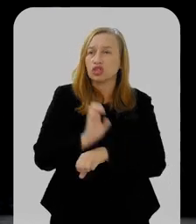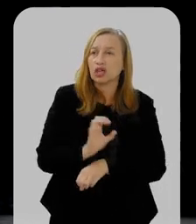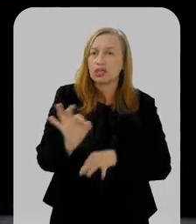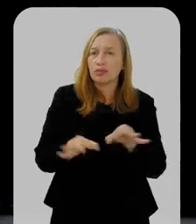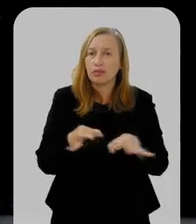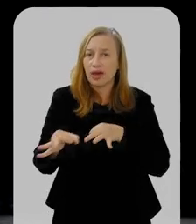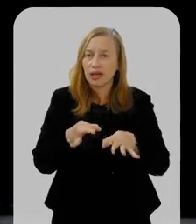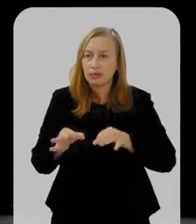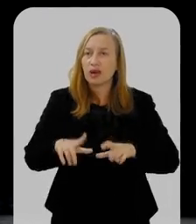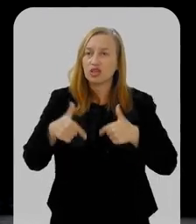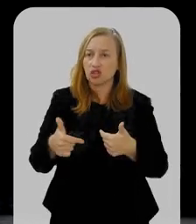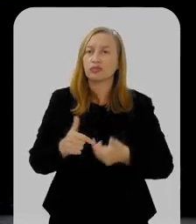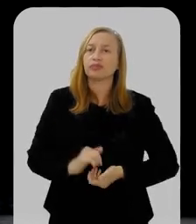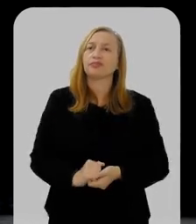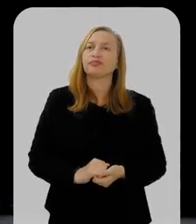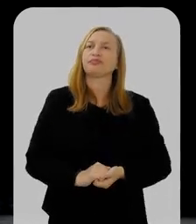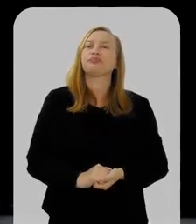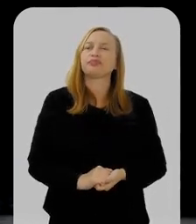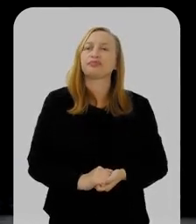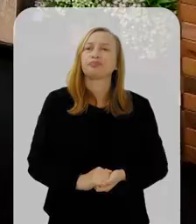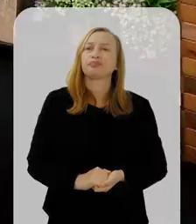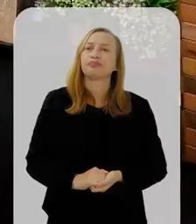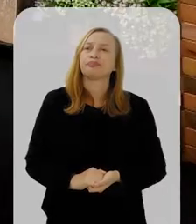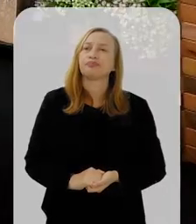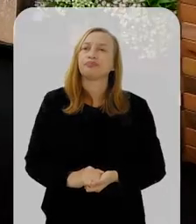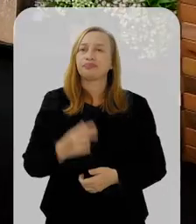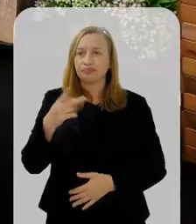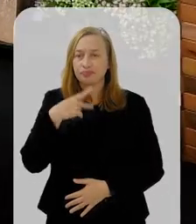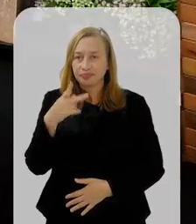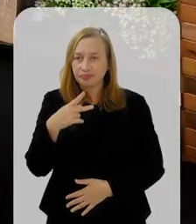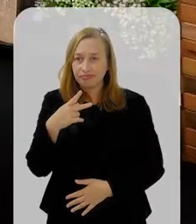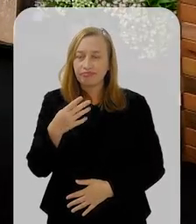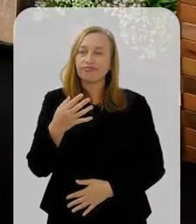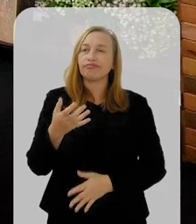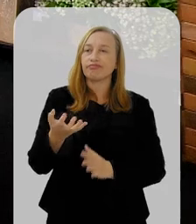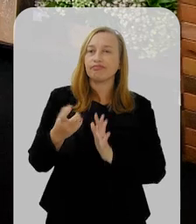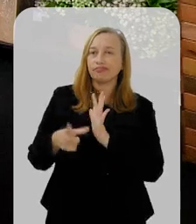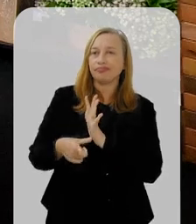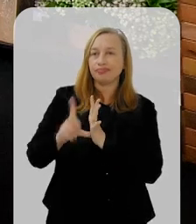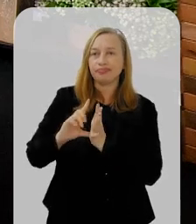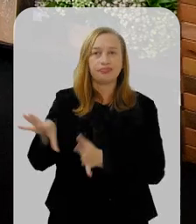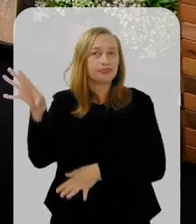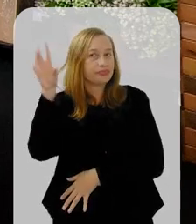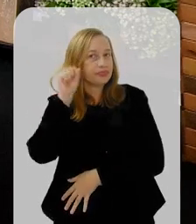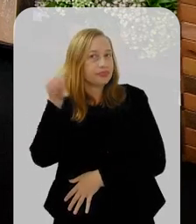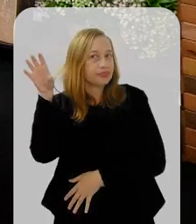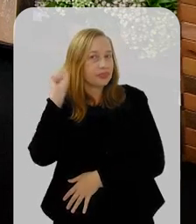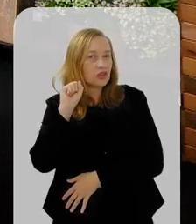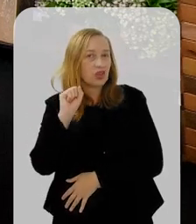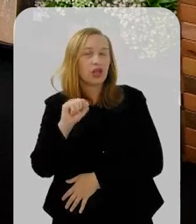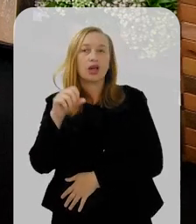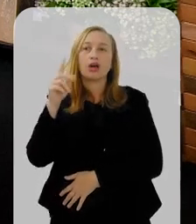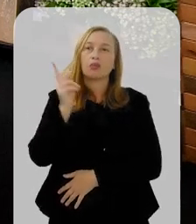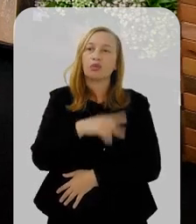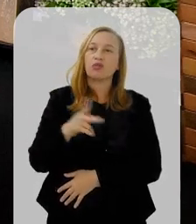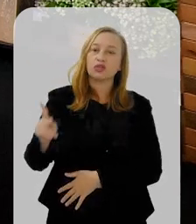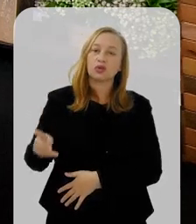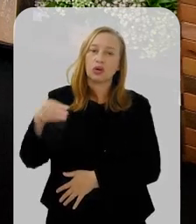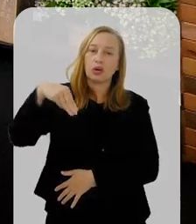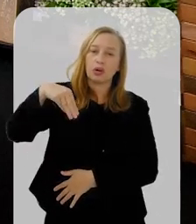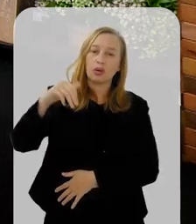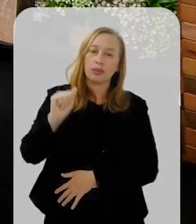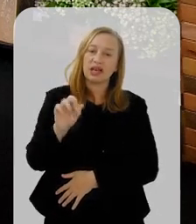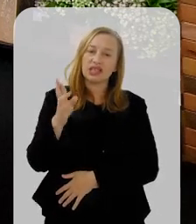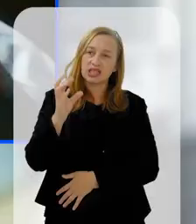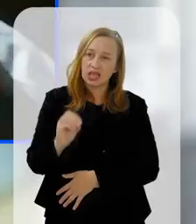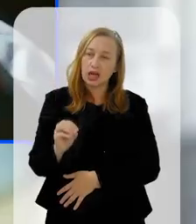Como é que o Estado tem se preparado para lidar com isso, deputado? Eu vou falar sobre isso. Eu queria antes, eu estava ouvindo o professor